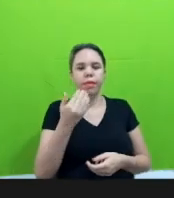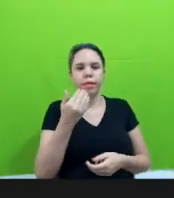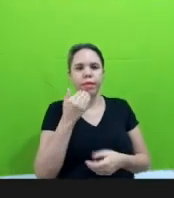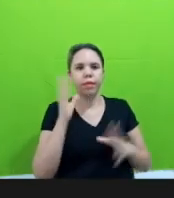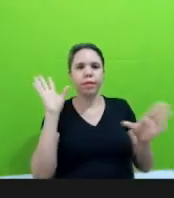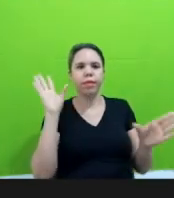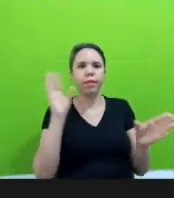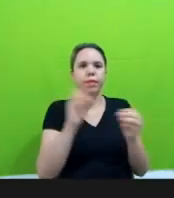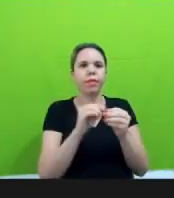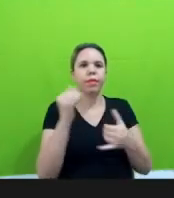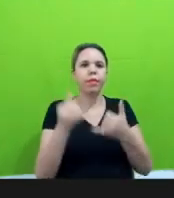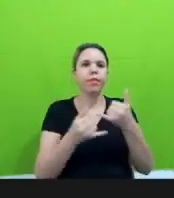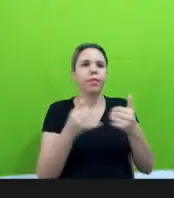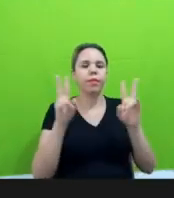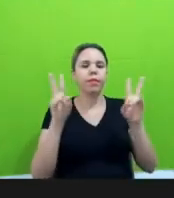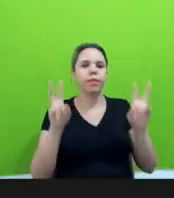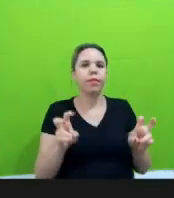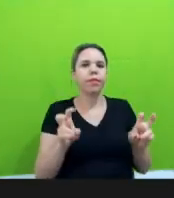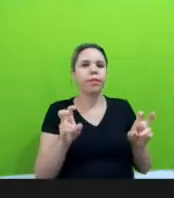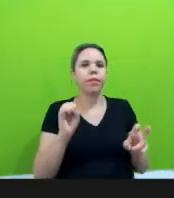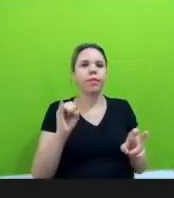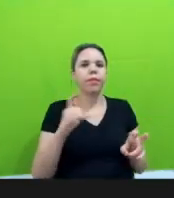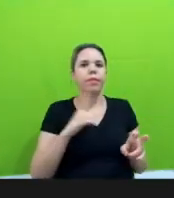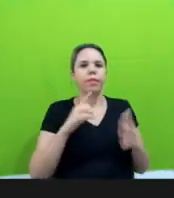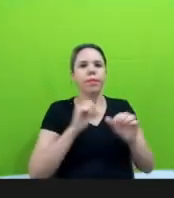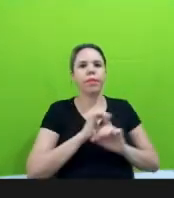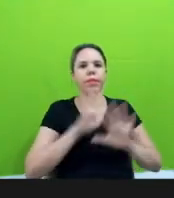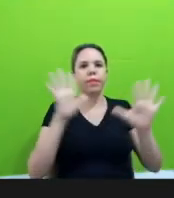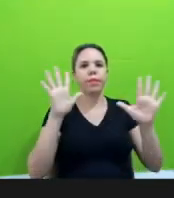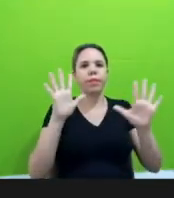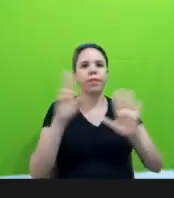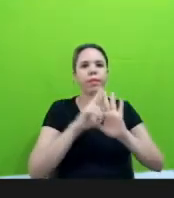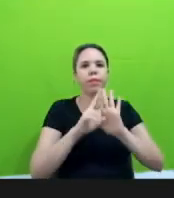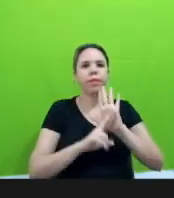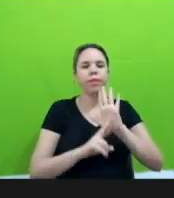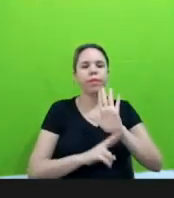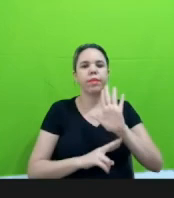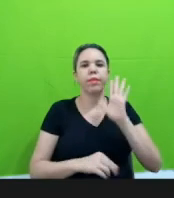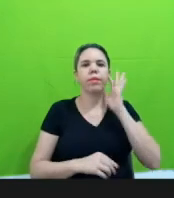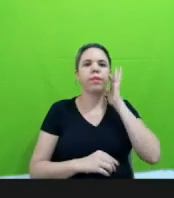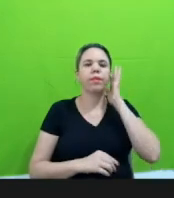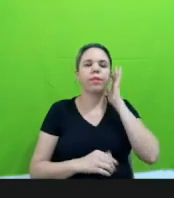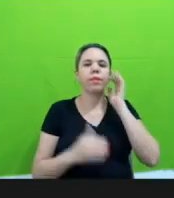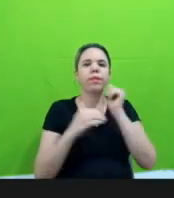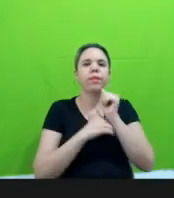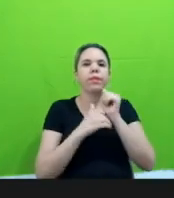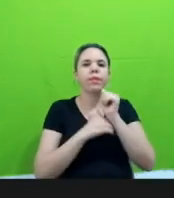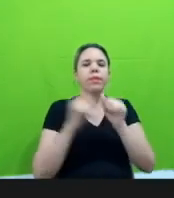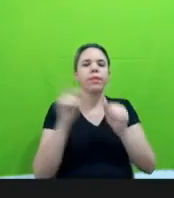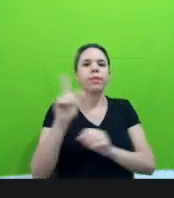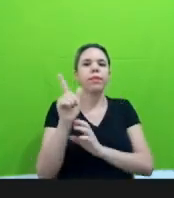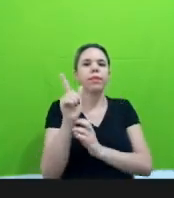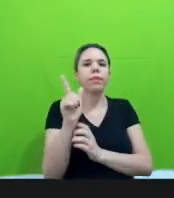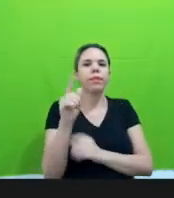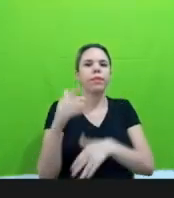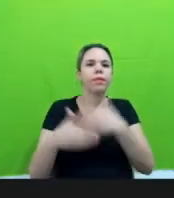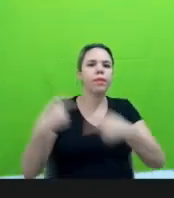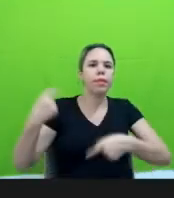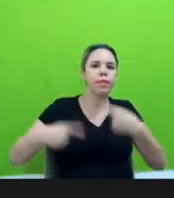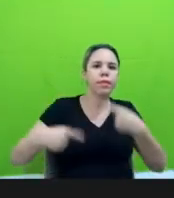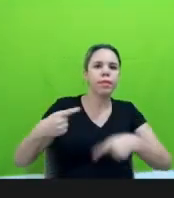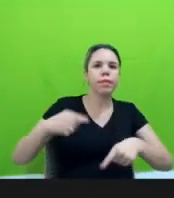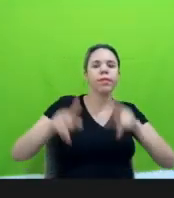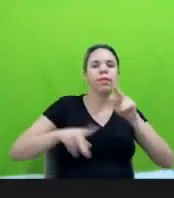brinco nesse sentido, né? Se a gente tem a transparência como regra, o sigilo como exceção, né? Claro que a gente está num debate que muitas das pessoas